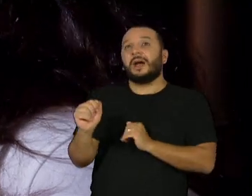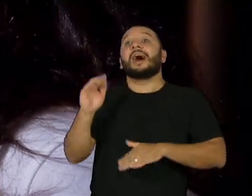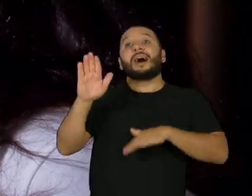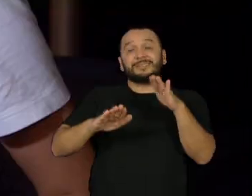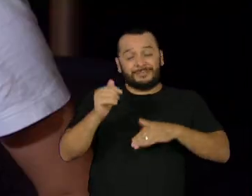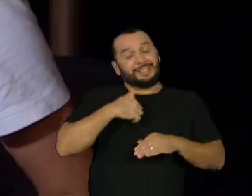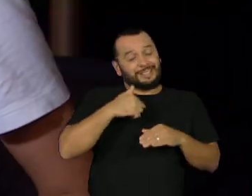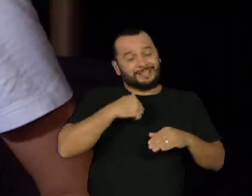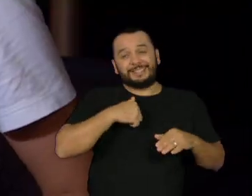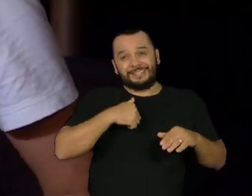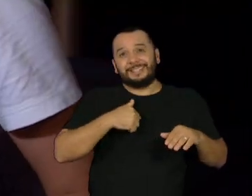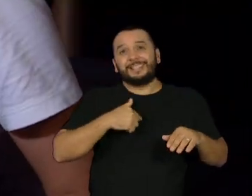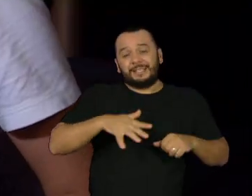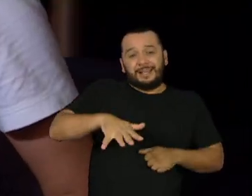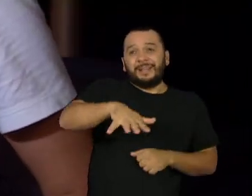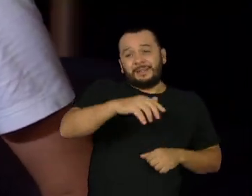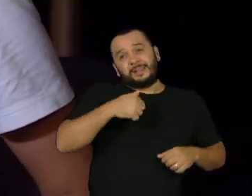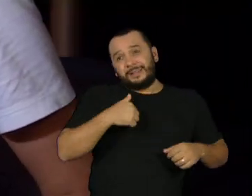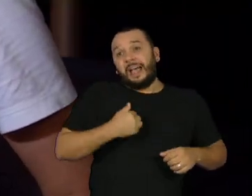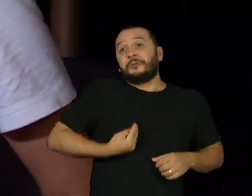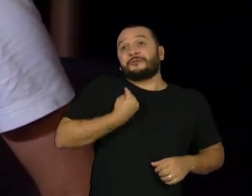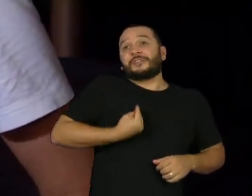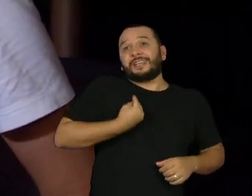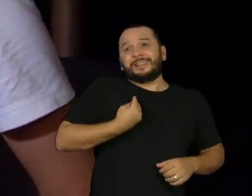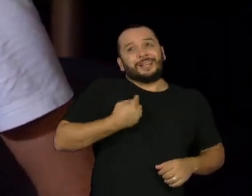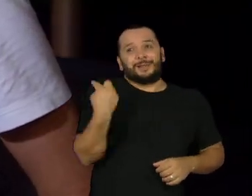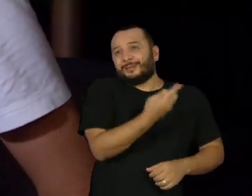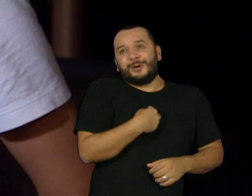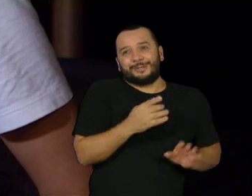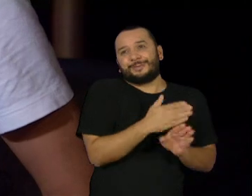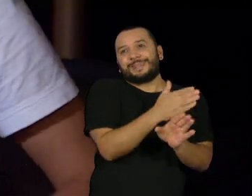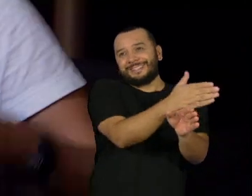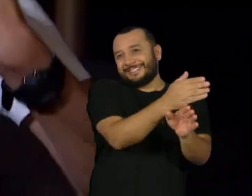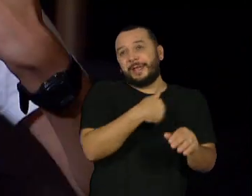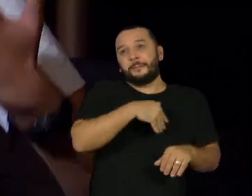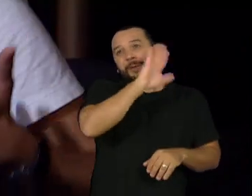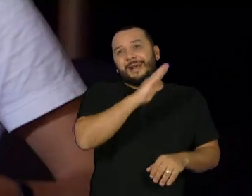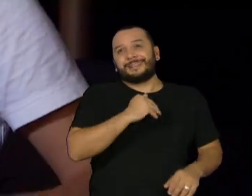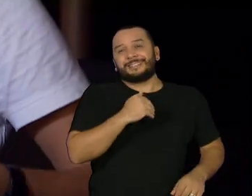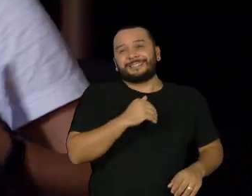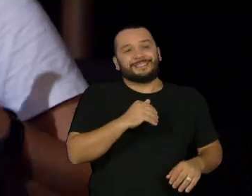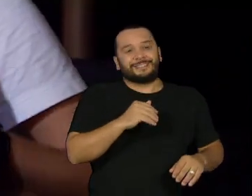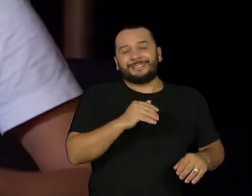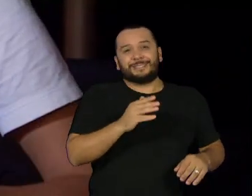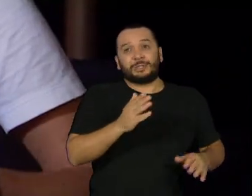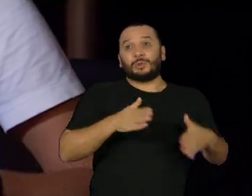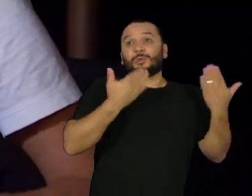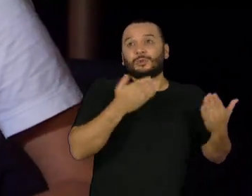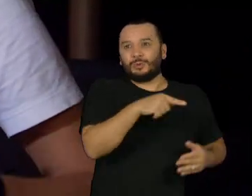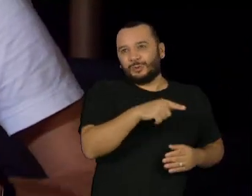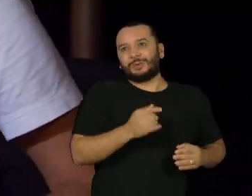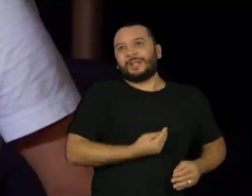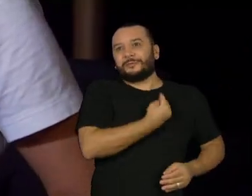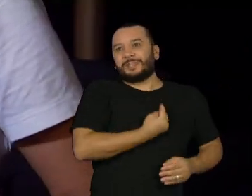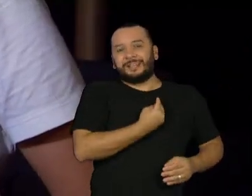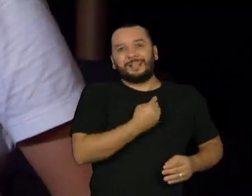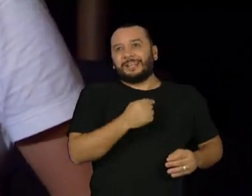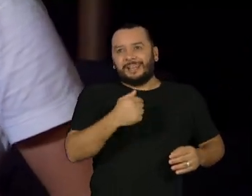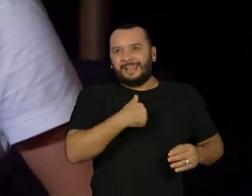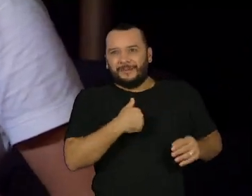isso. Né? A gente não sabe qual é o nosso destino final. E acho que isso que é mais assustador. Então, a gente tem que criar algum destino final